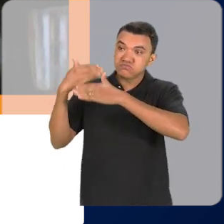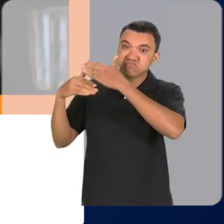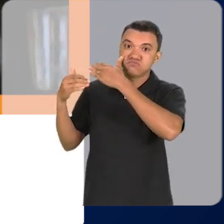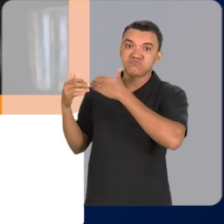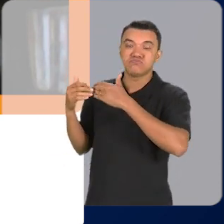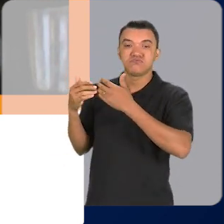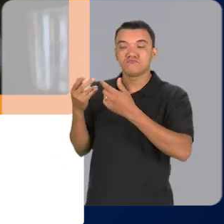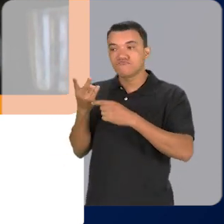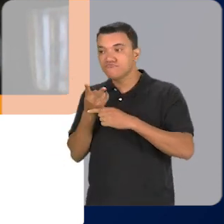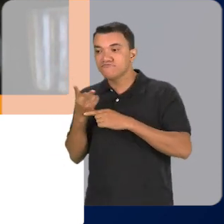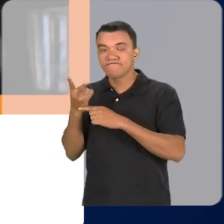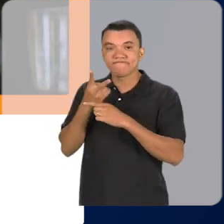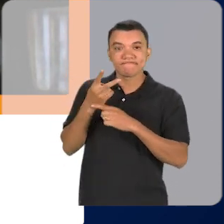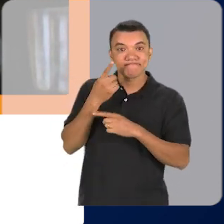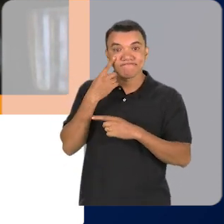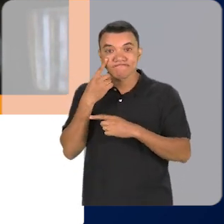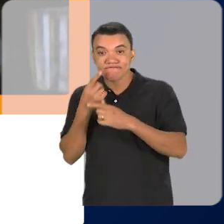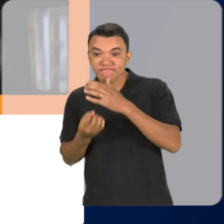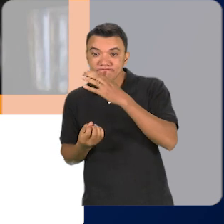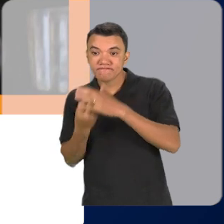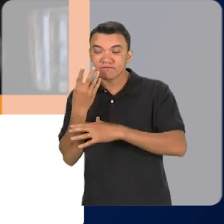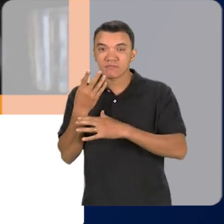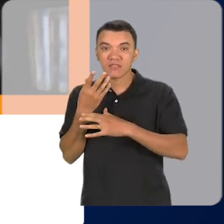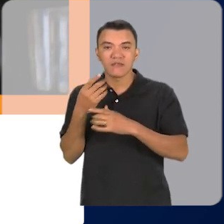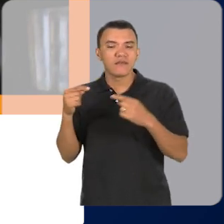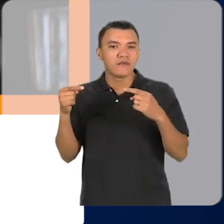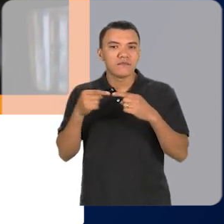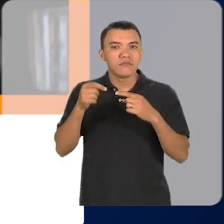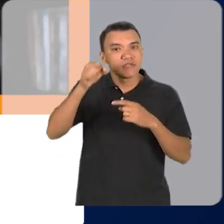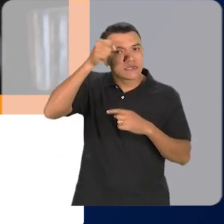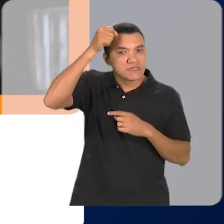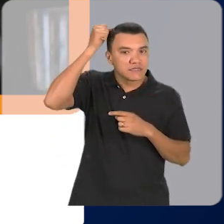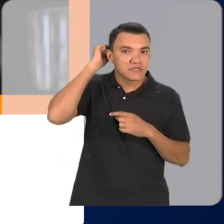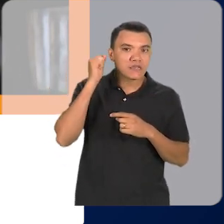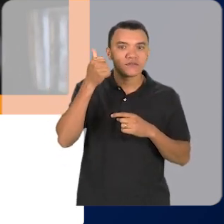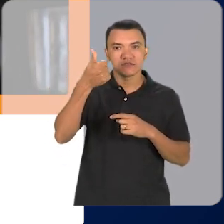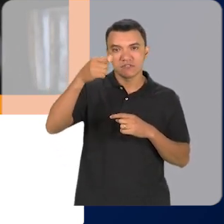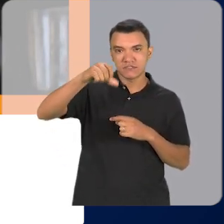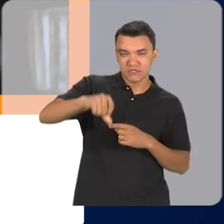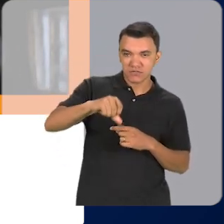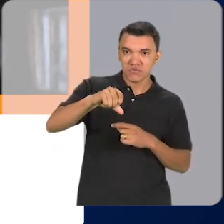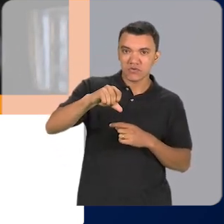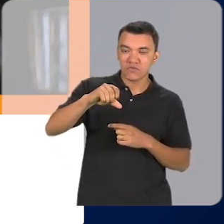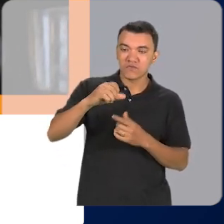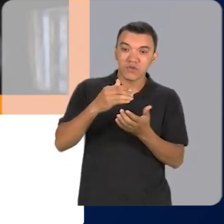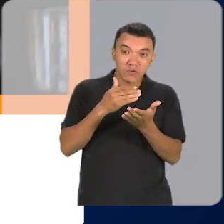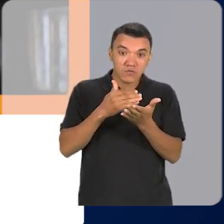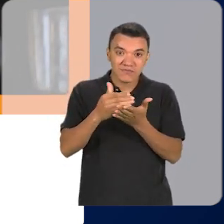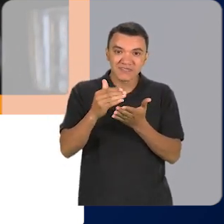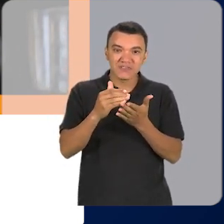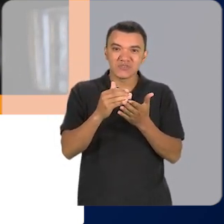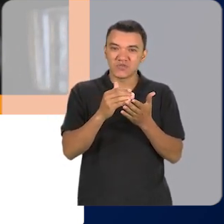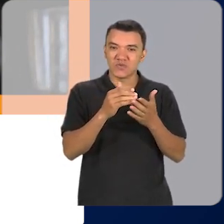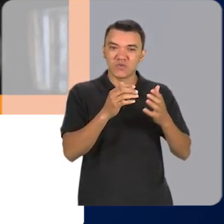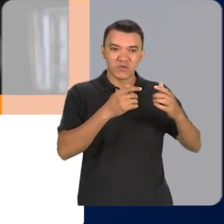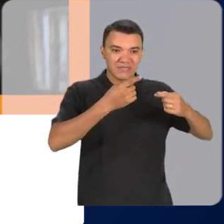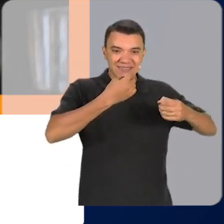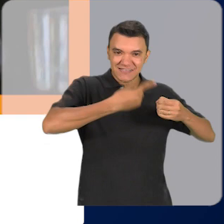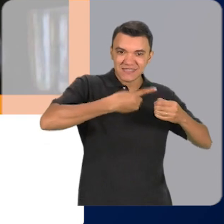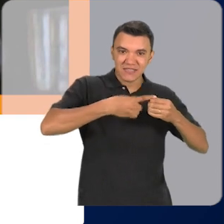as origens, especialmente no século XIX, no momento de crescimento das cidades, né, o processo